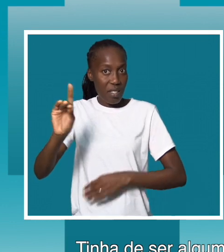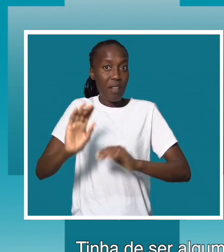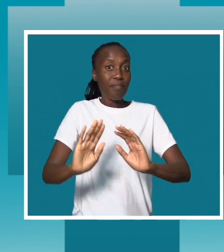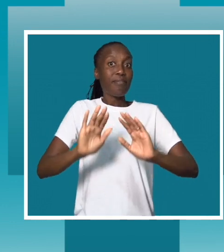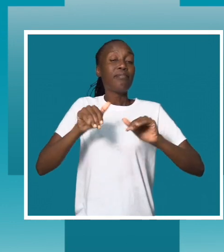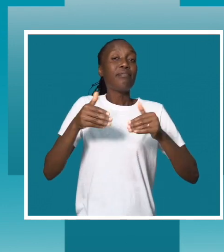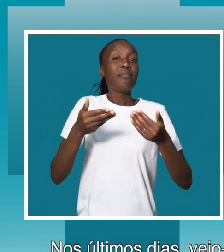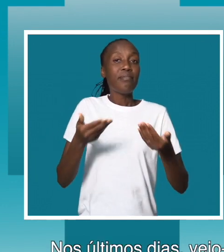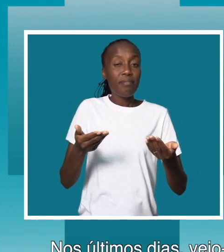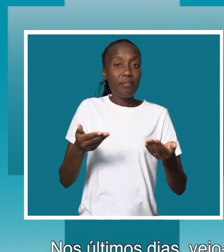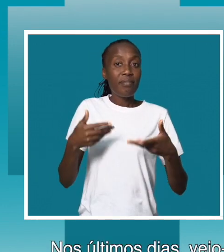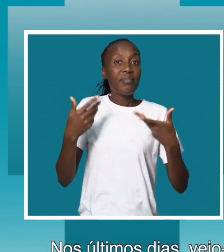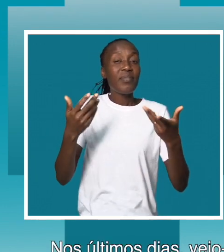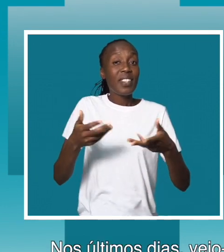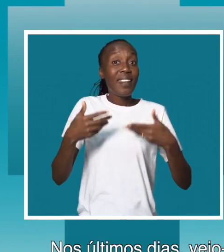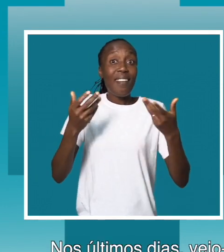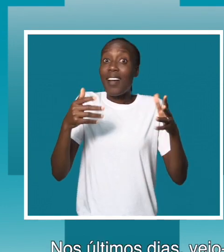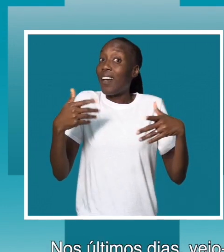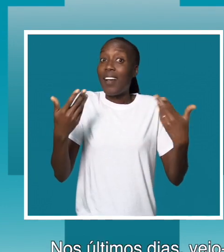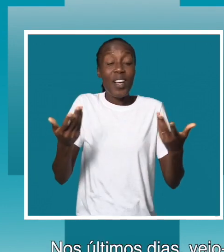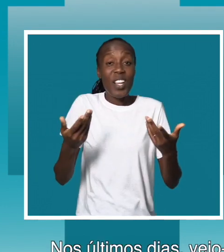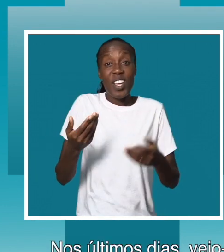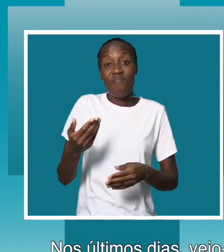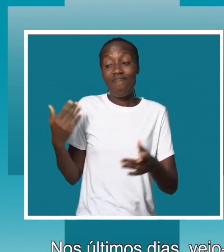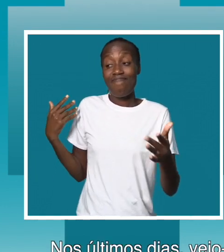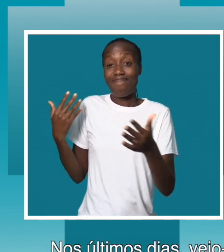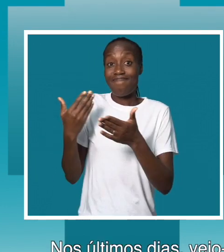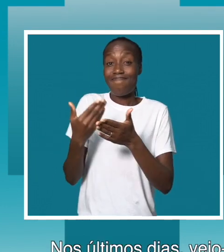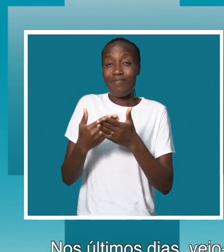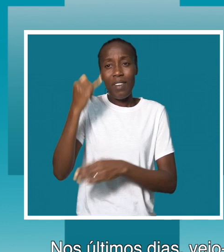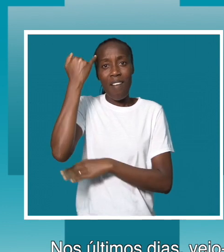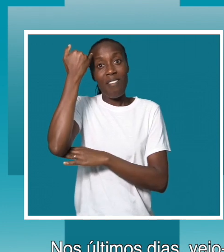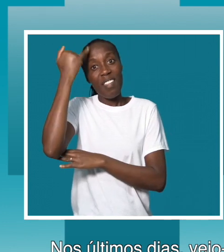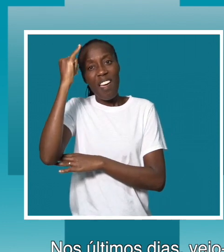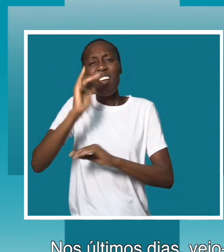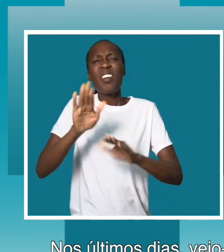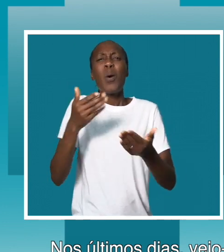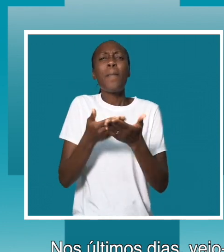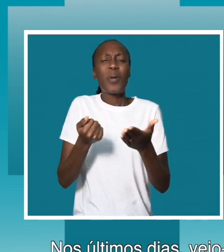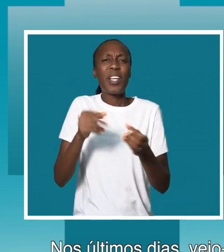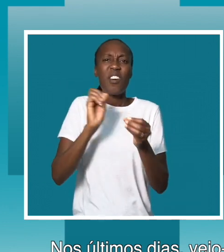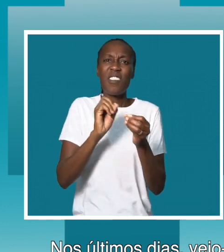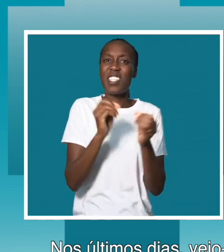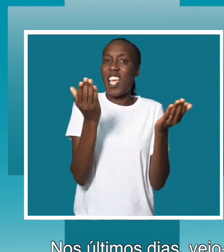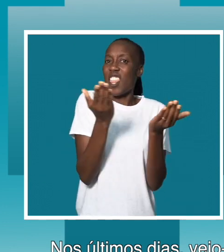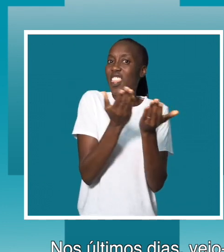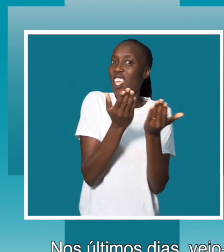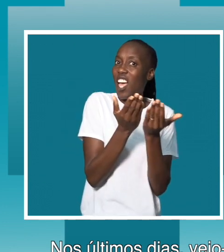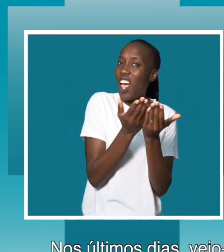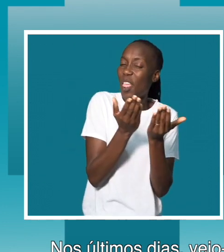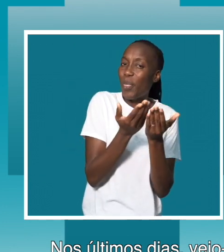deficiência. E epá, assim nos últimos dias e veio-me esta ideia, por que não fazer uma peça de